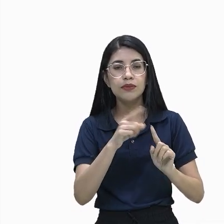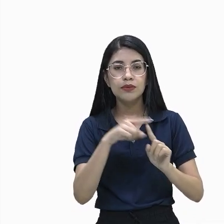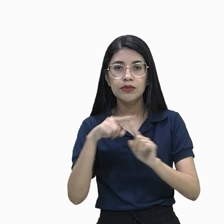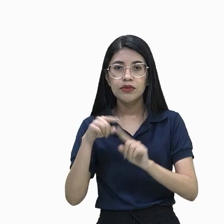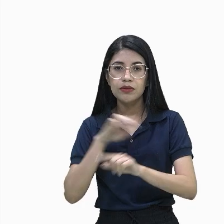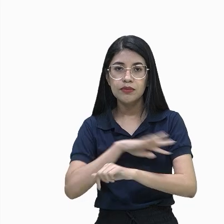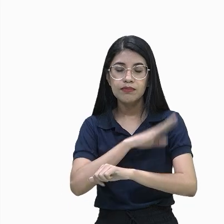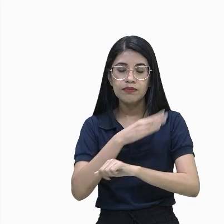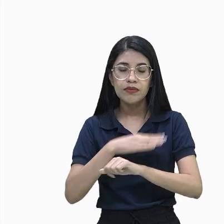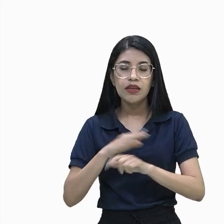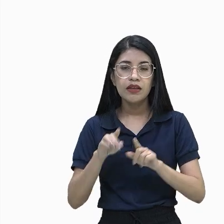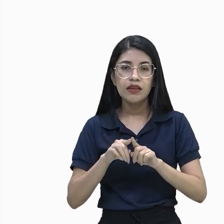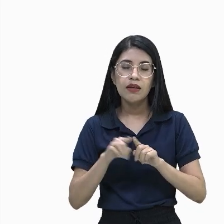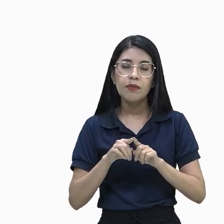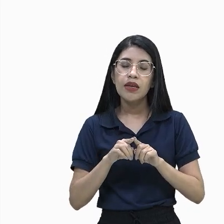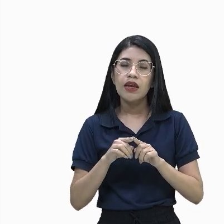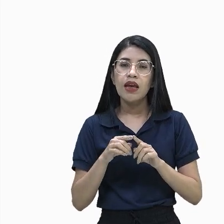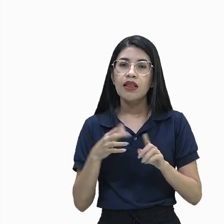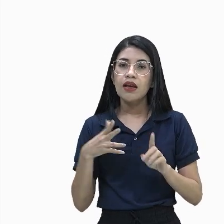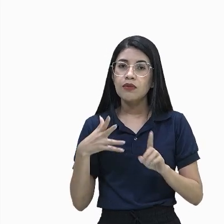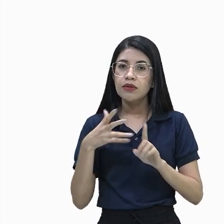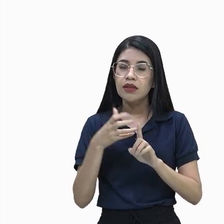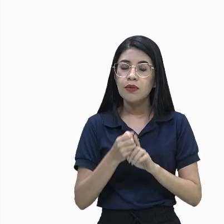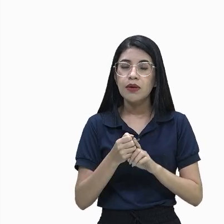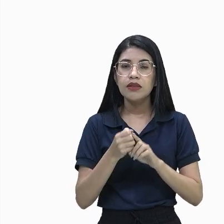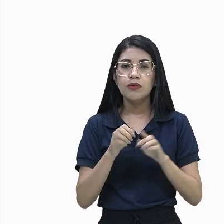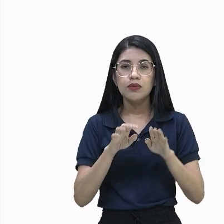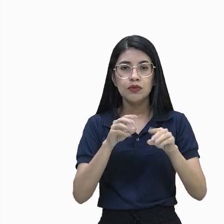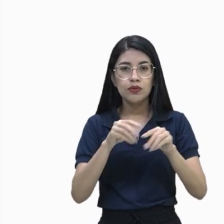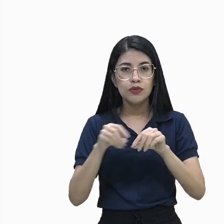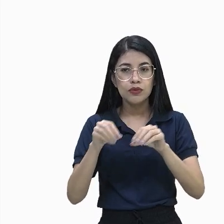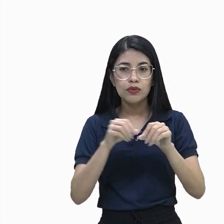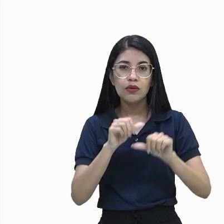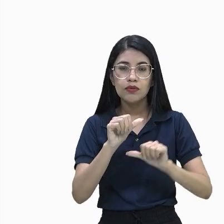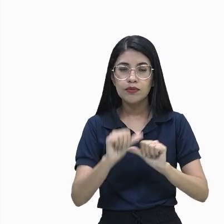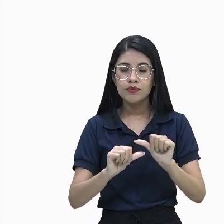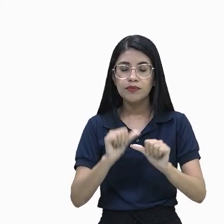acaba desgastando aí, que vem através do desgaste dos solos.